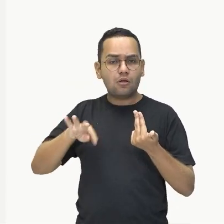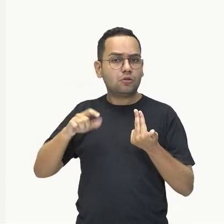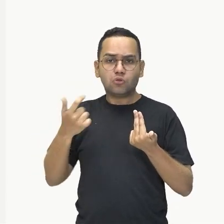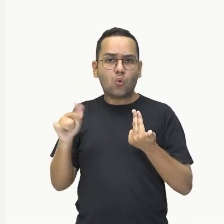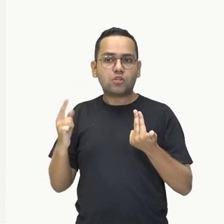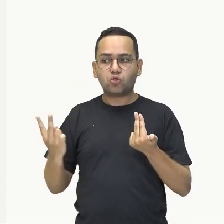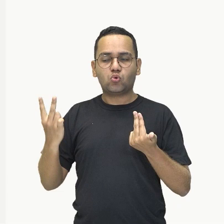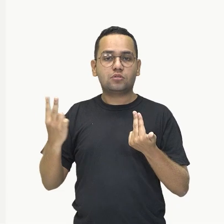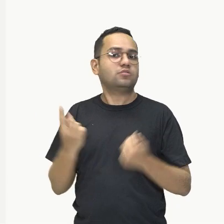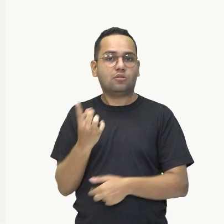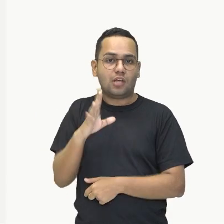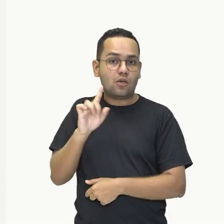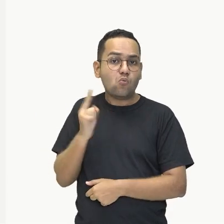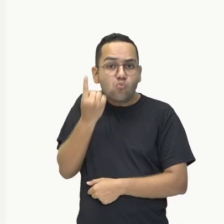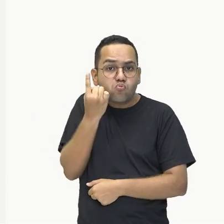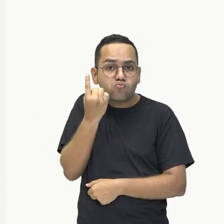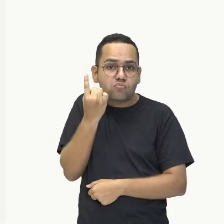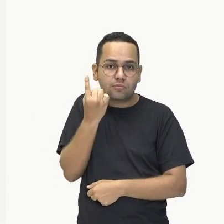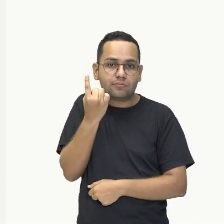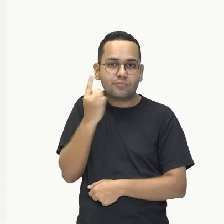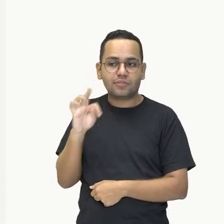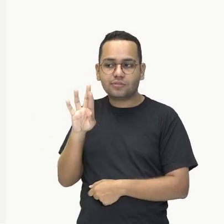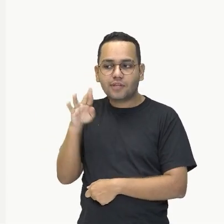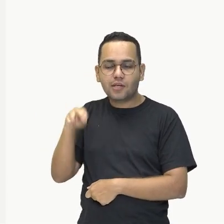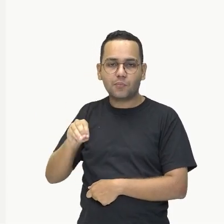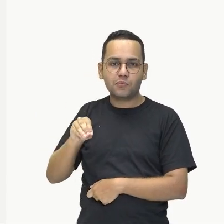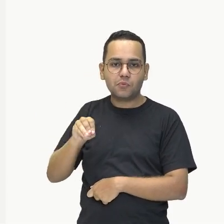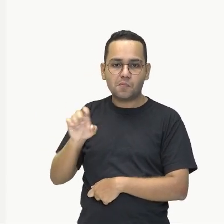Então, aqui ele não é um binômio, aqui ele é um